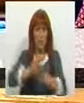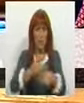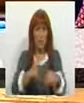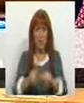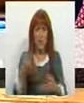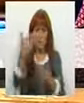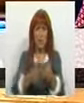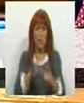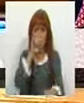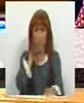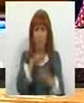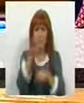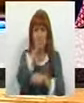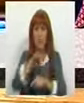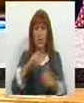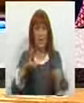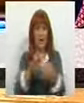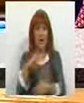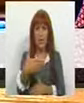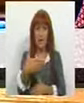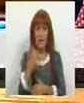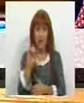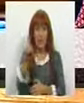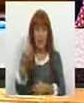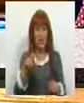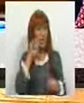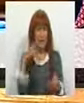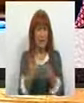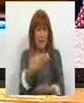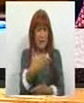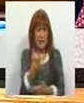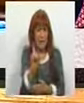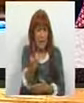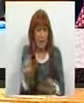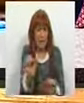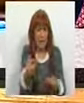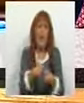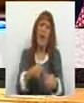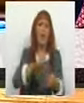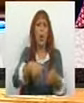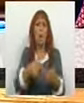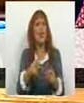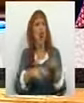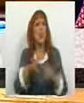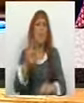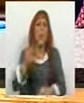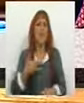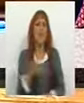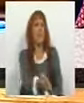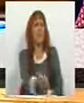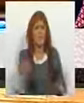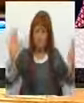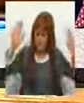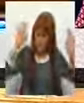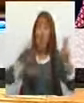não tratam do recap da declaração ambiental para ligar à 106, não tratam da segurança da 106 e, portanto, este era o planeamento de obra do PSD.